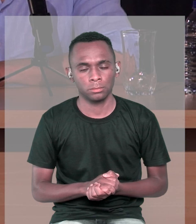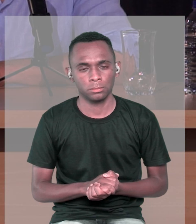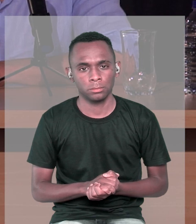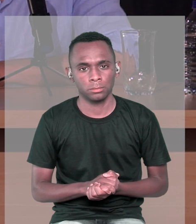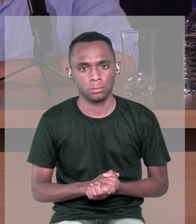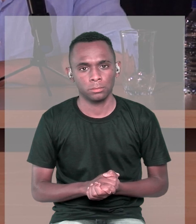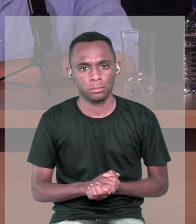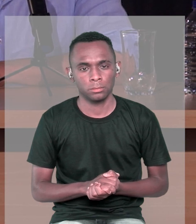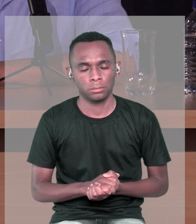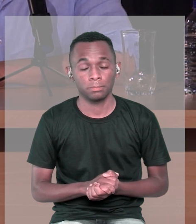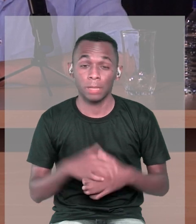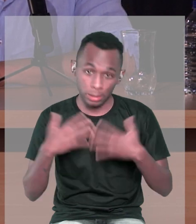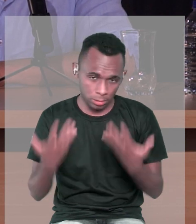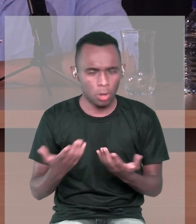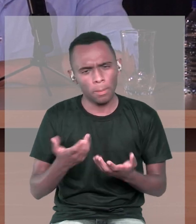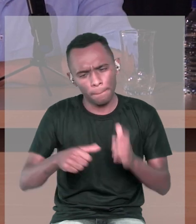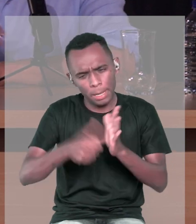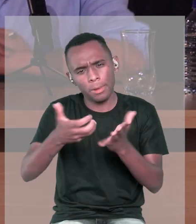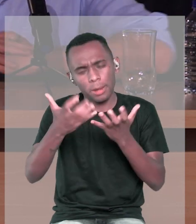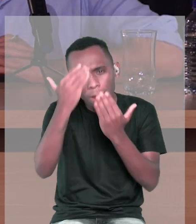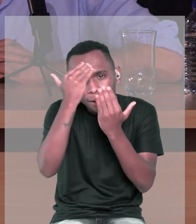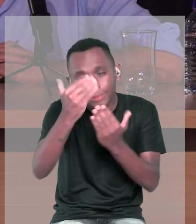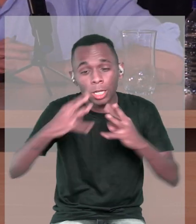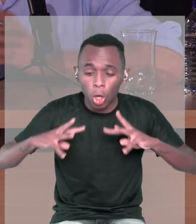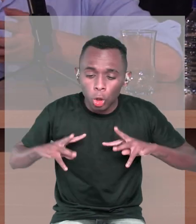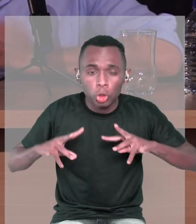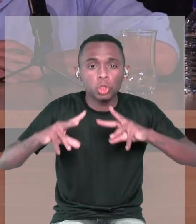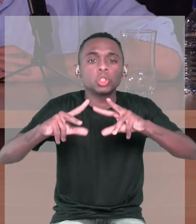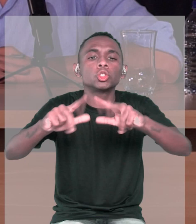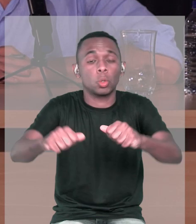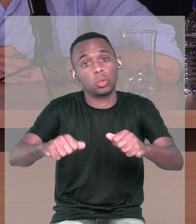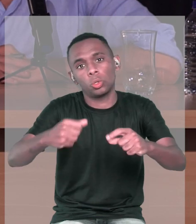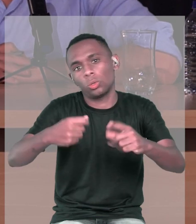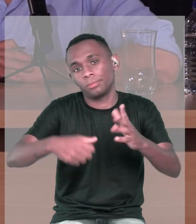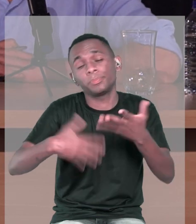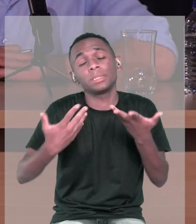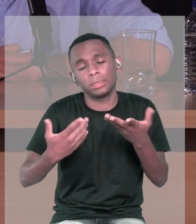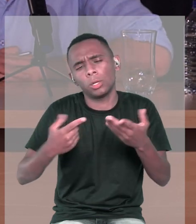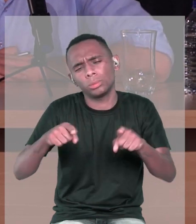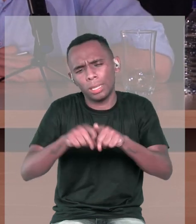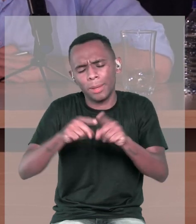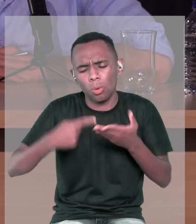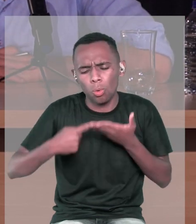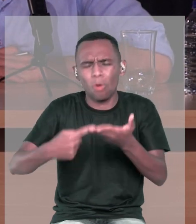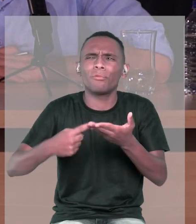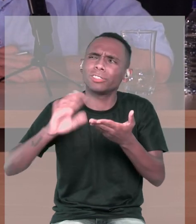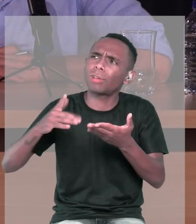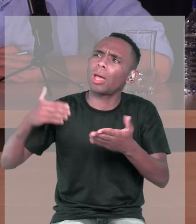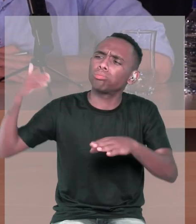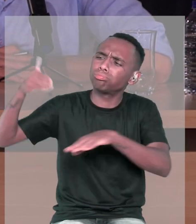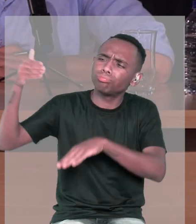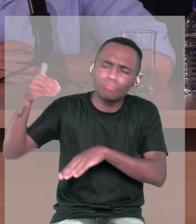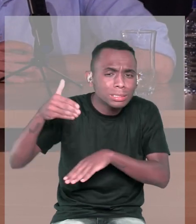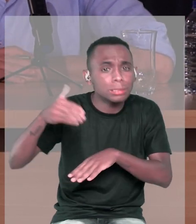social azul clara. Queria agradecer a vocês a primeira apresentação. O segundo convite, tinha muitos anos que eu venho ao